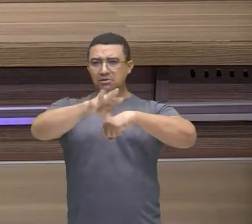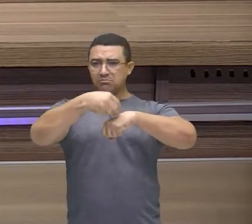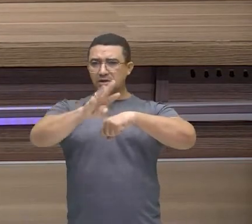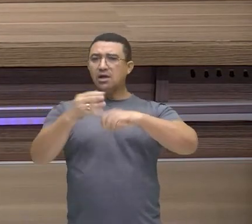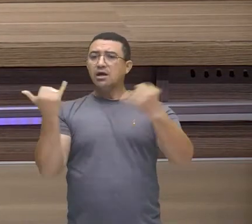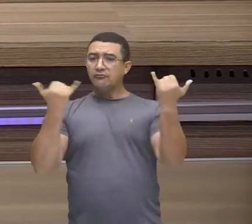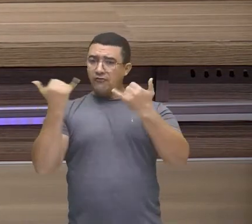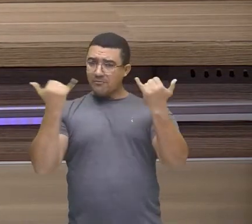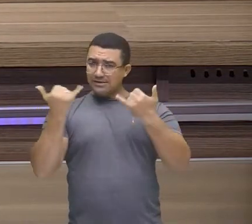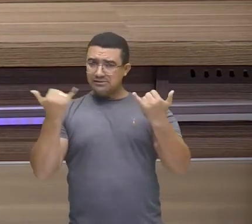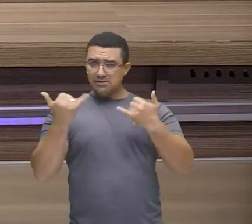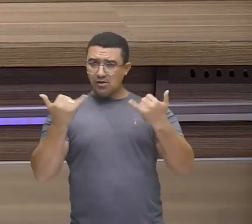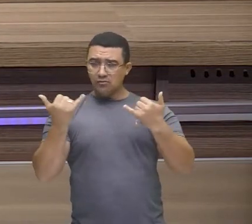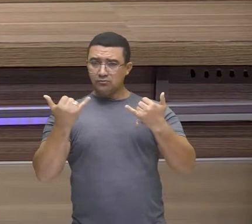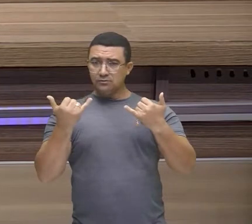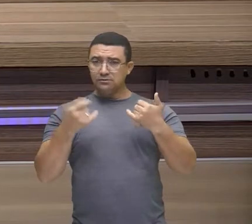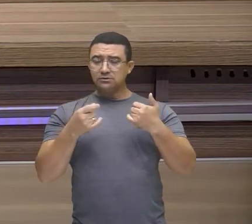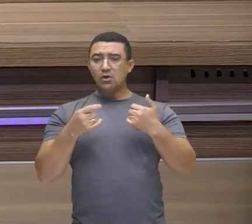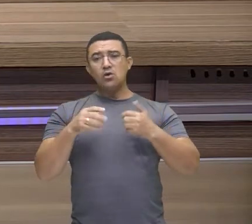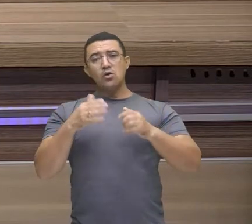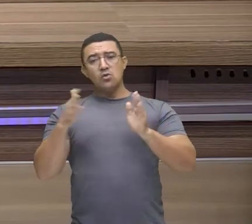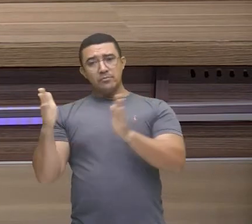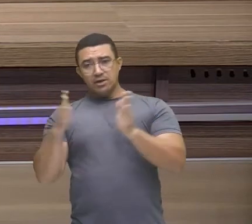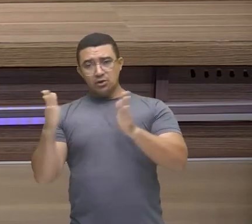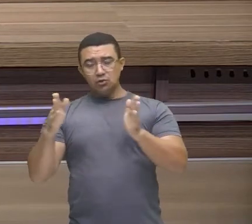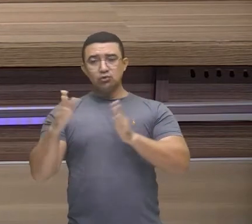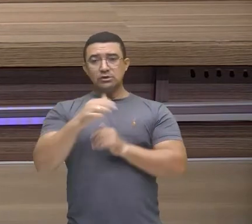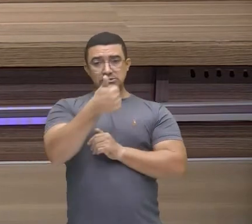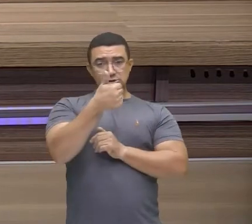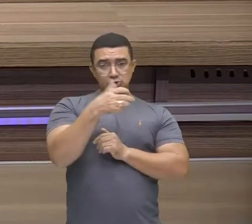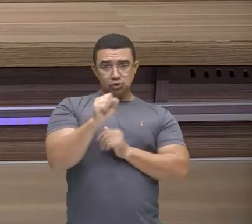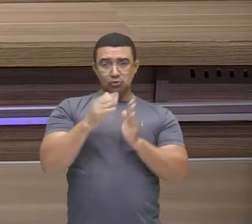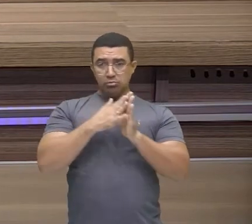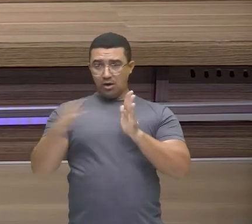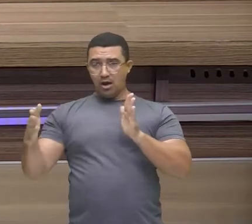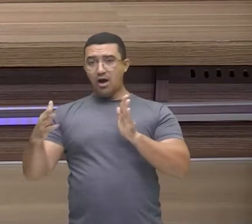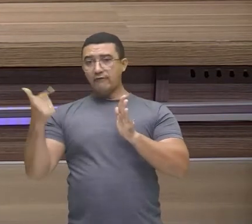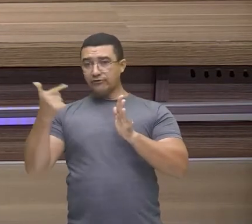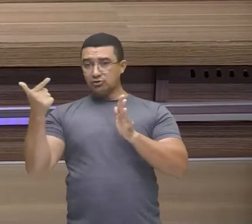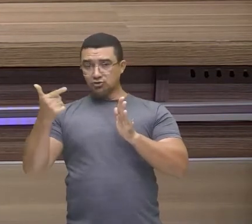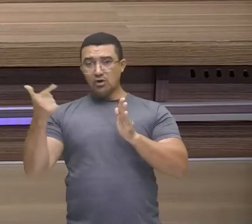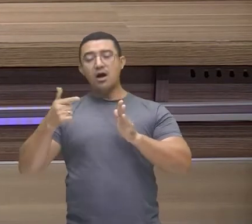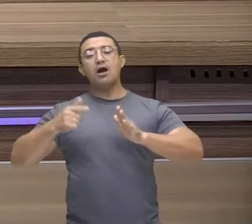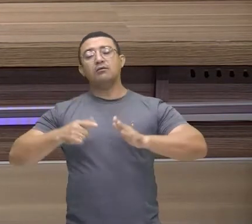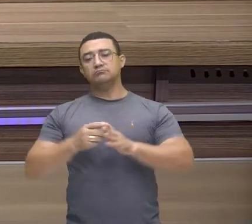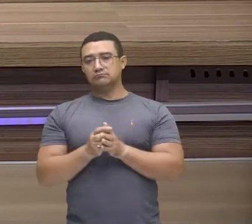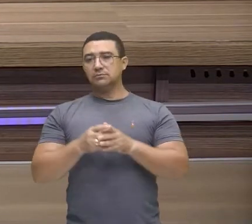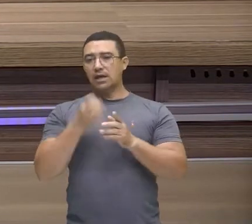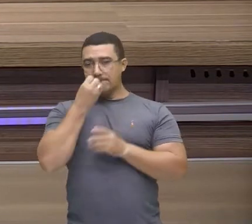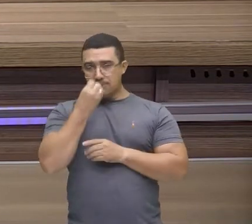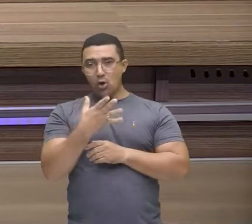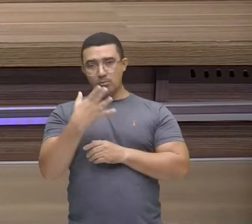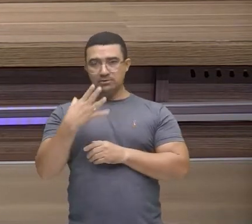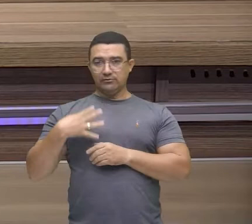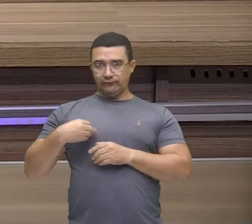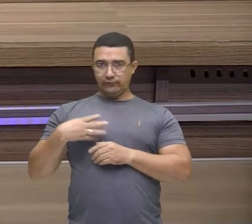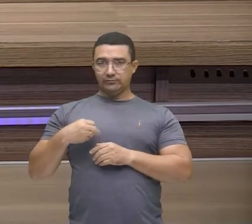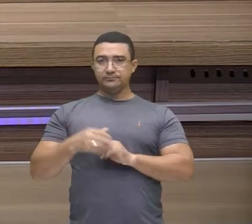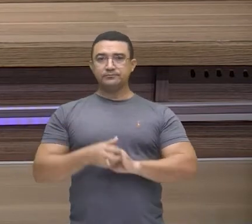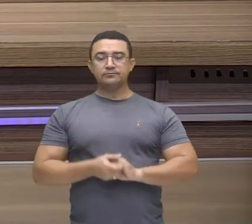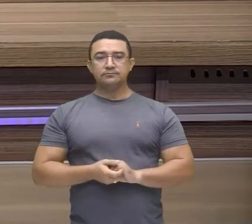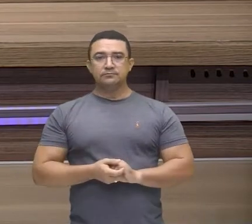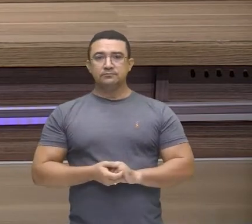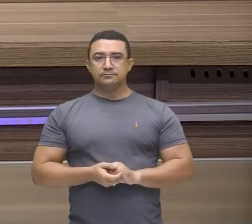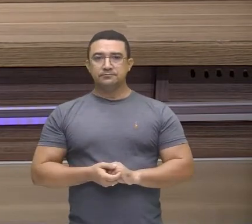E eu digo isso porque, por exemplo, eu estou com um filho, né, que está no Rio de Janeiro, é médico, está fazendo residência médica, né, e